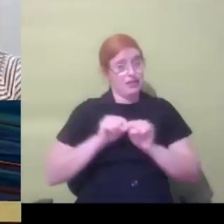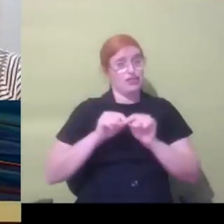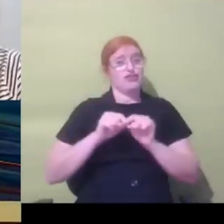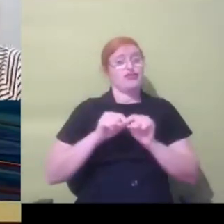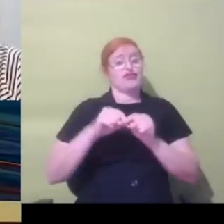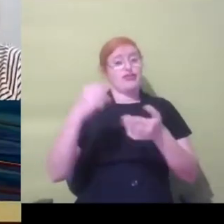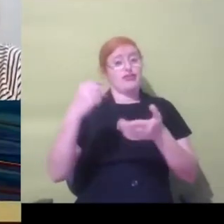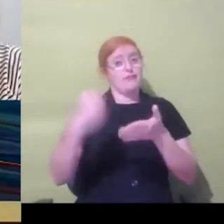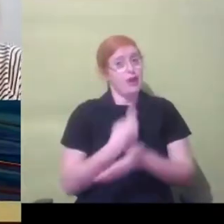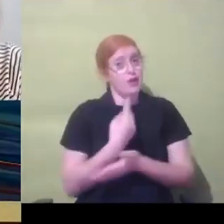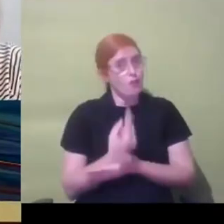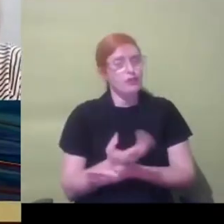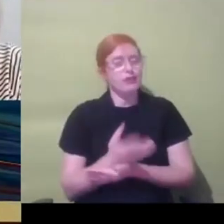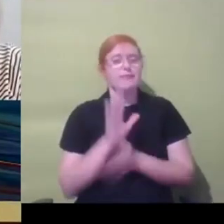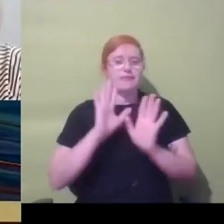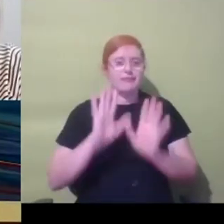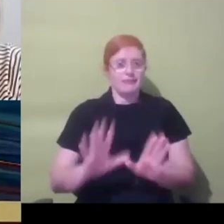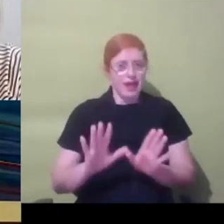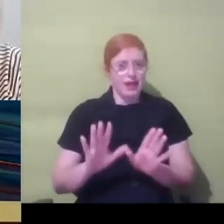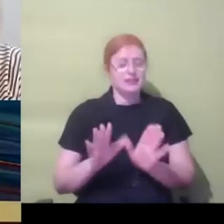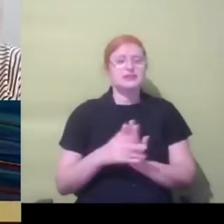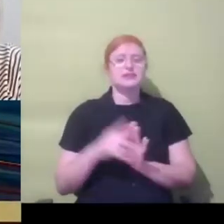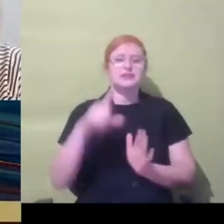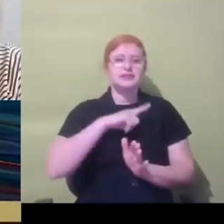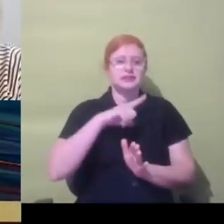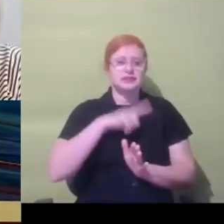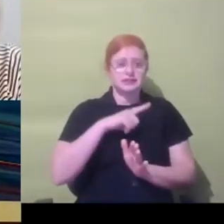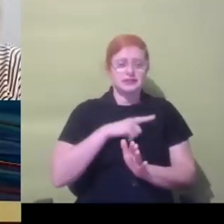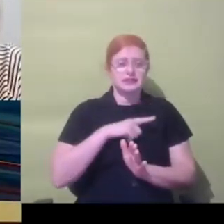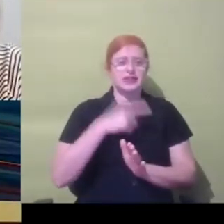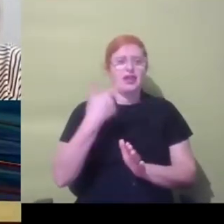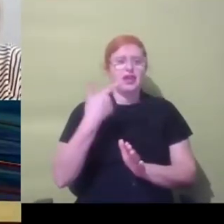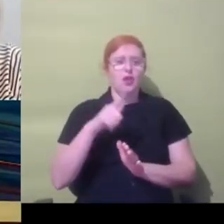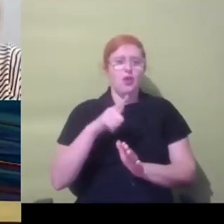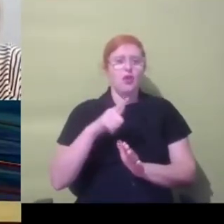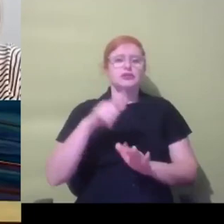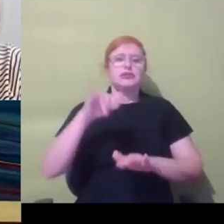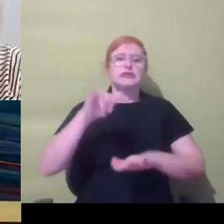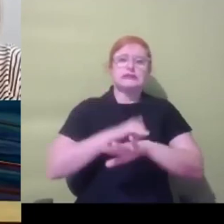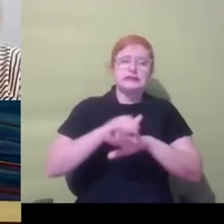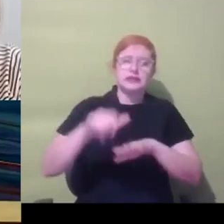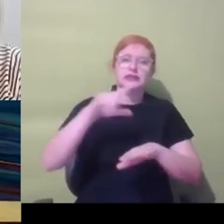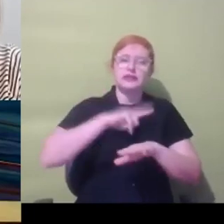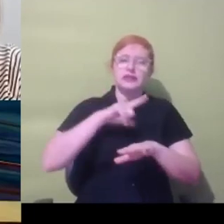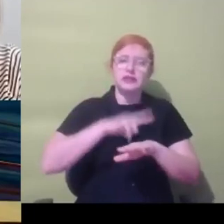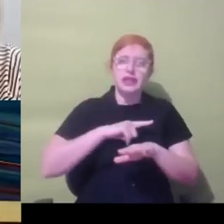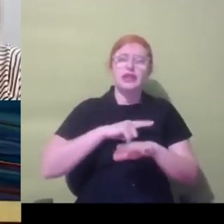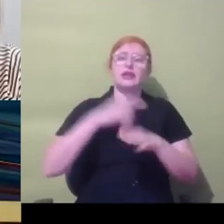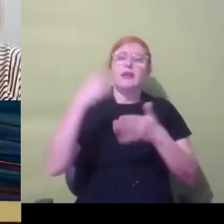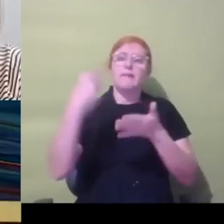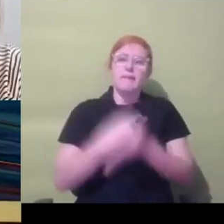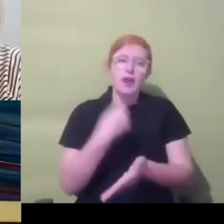pergunta. Isso. Aí a gente vai ter esse esquema de perguntas